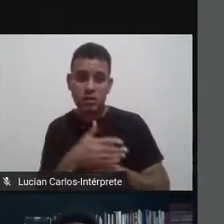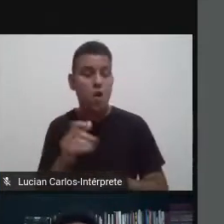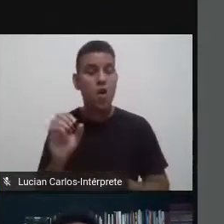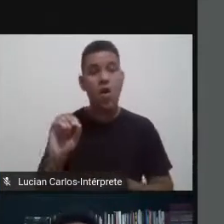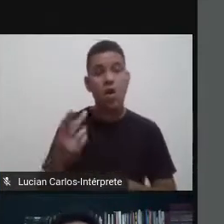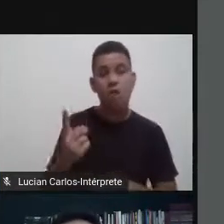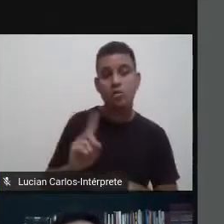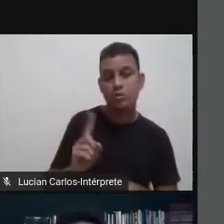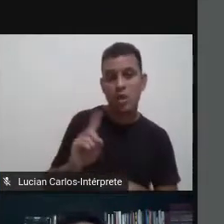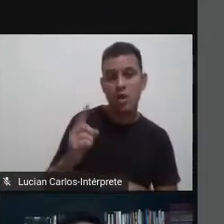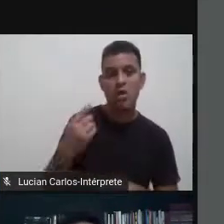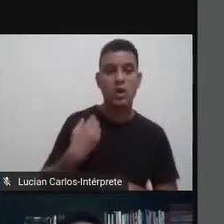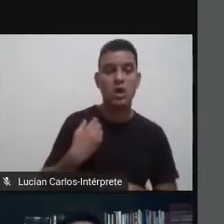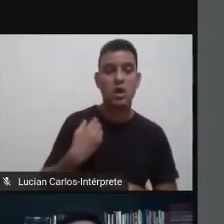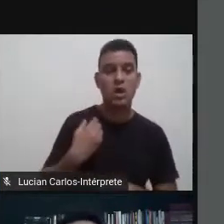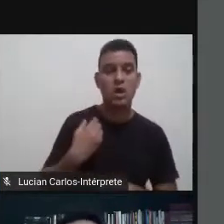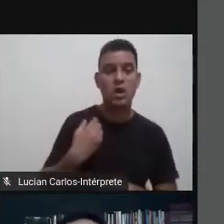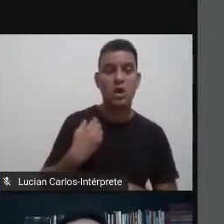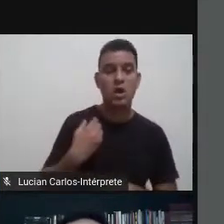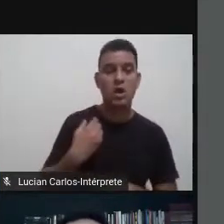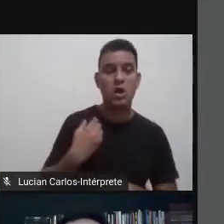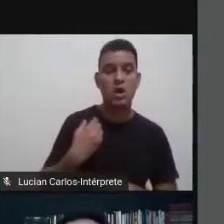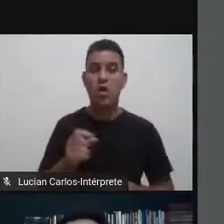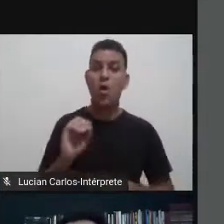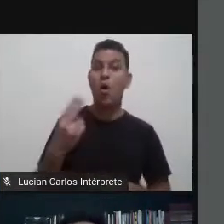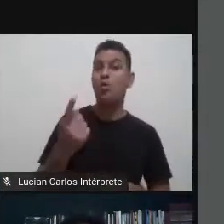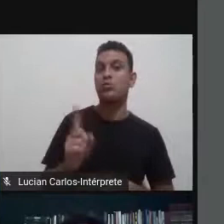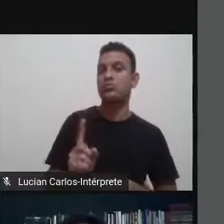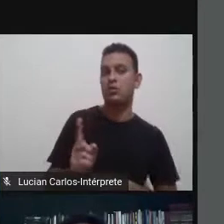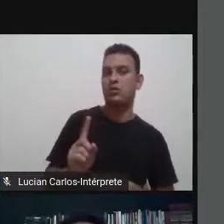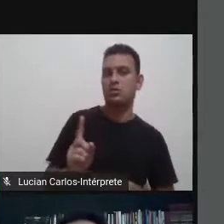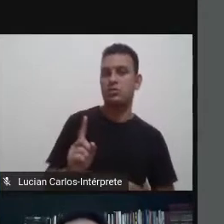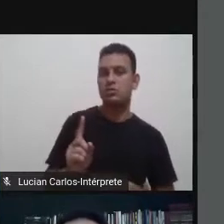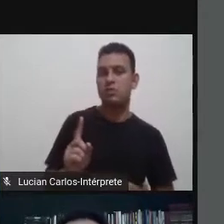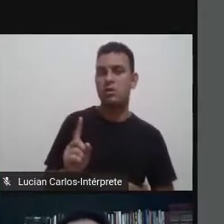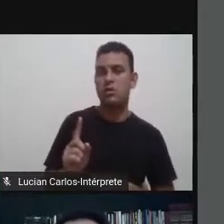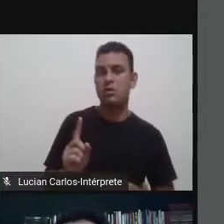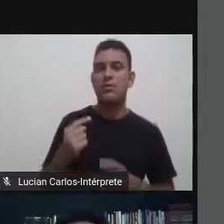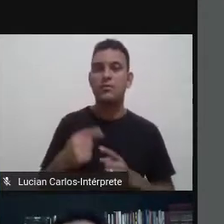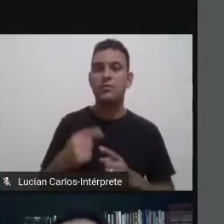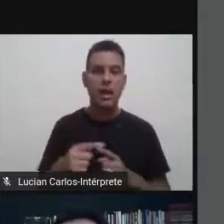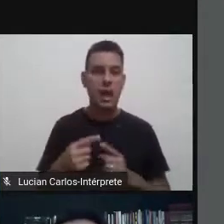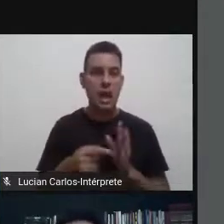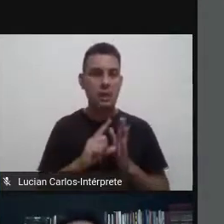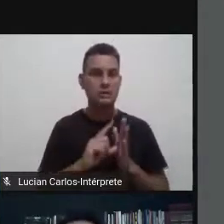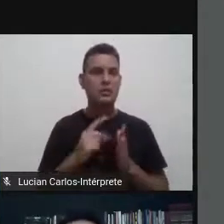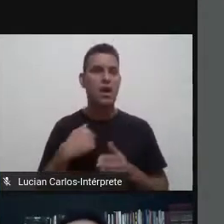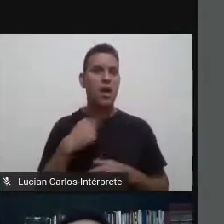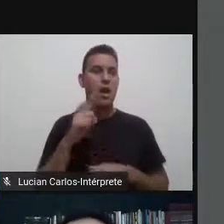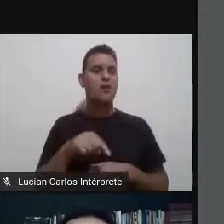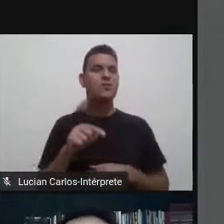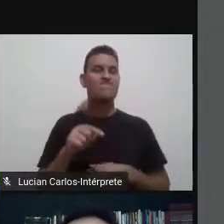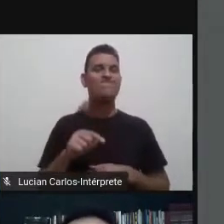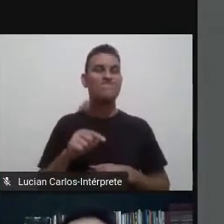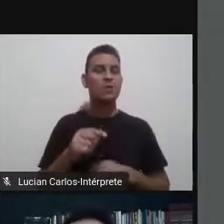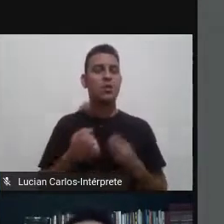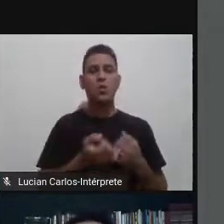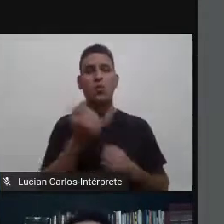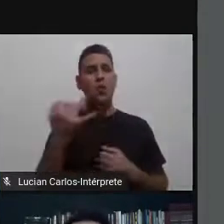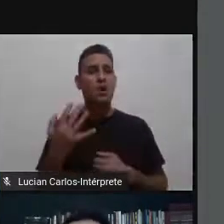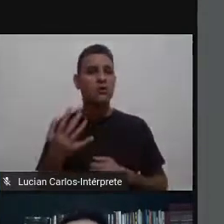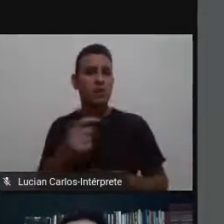não presenciais ou não. Porque, como ainda não era letivo, nós tínhamos dúvida também quantos